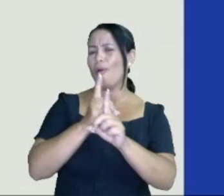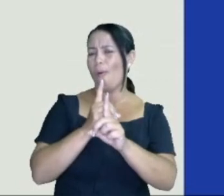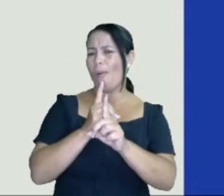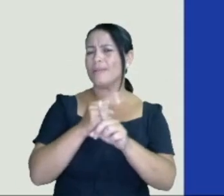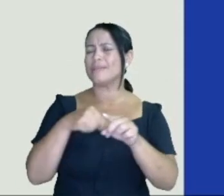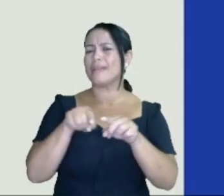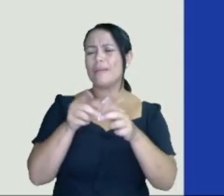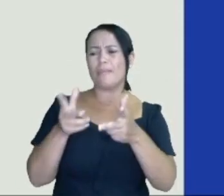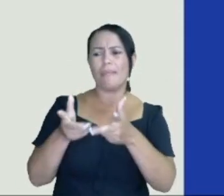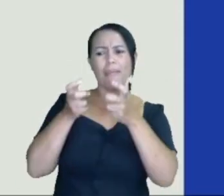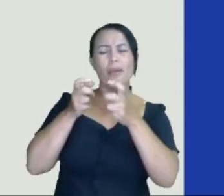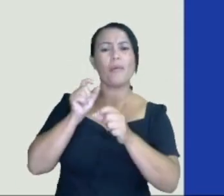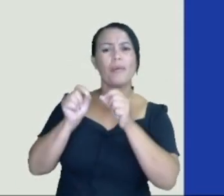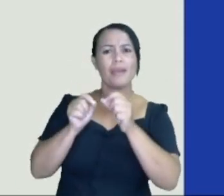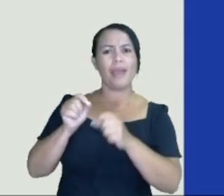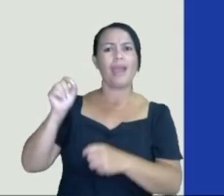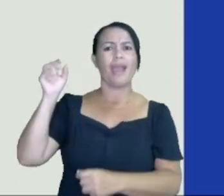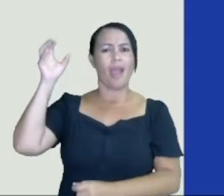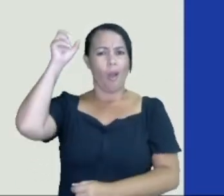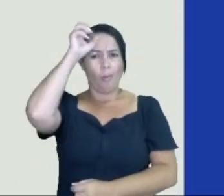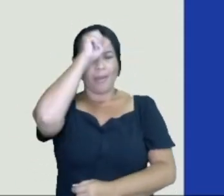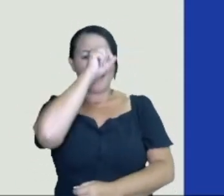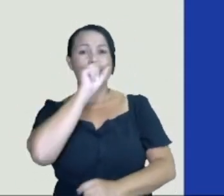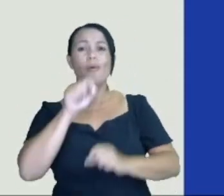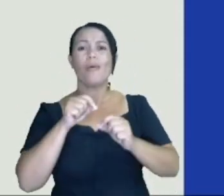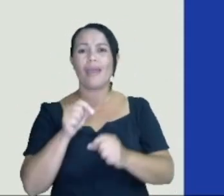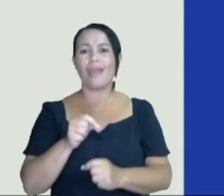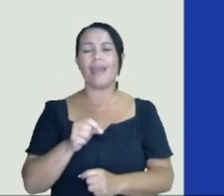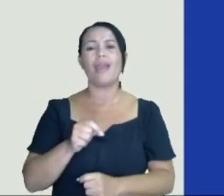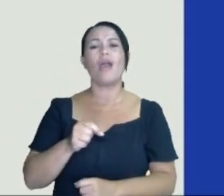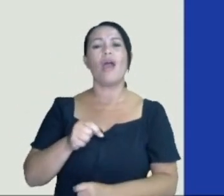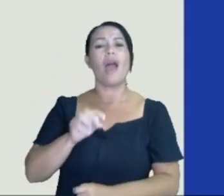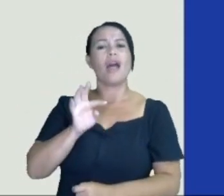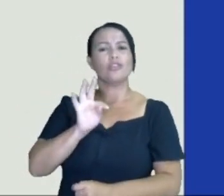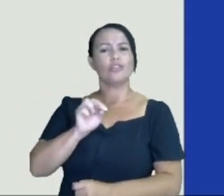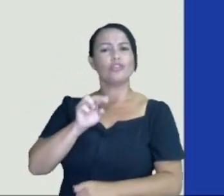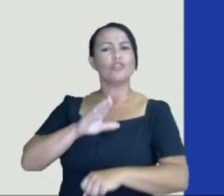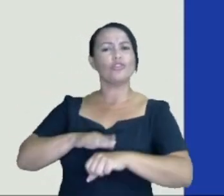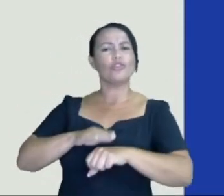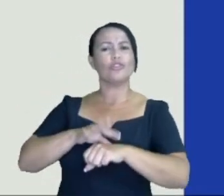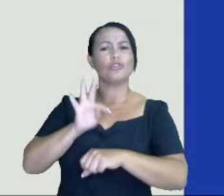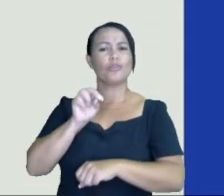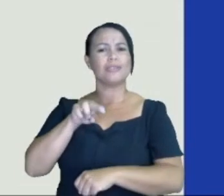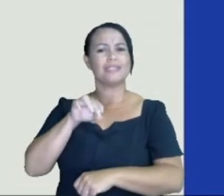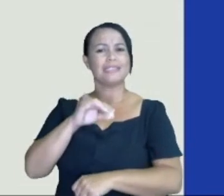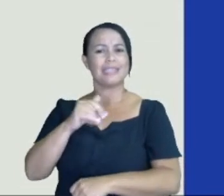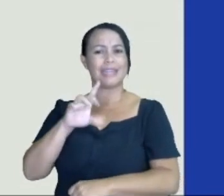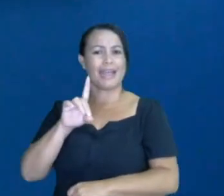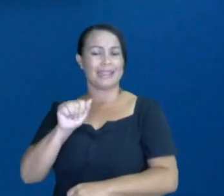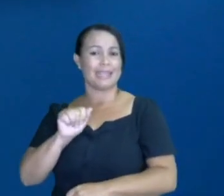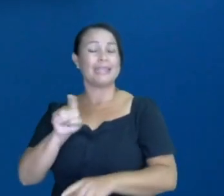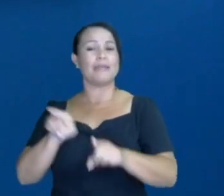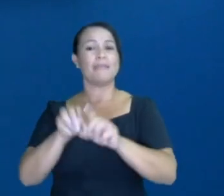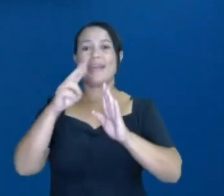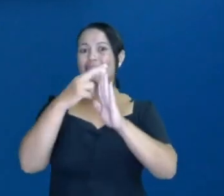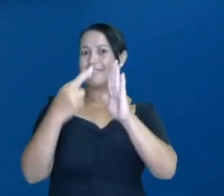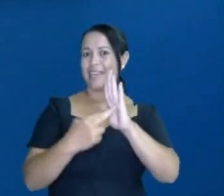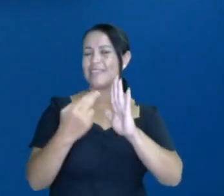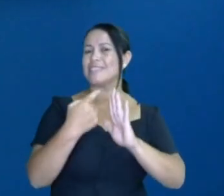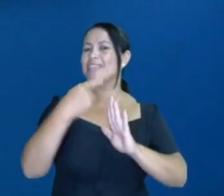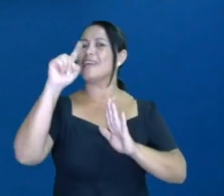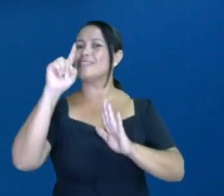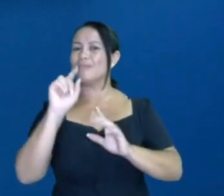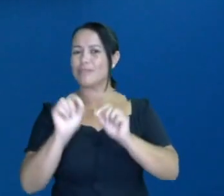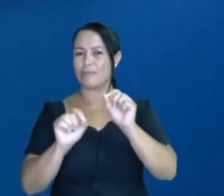e compreender a tonicidade das palavras e as regras de acentuação gráfica. Vamos lá? Meu nome é